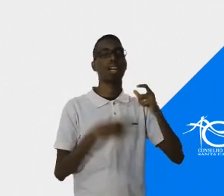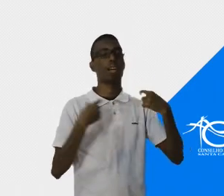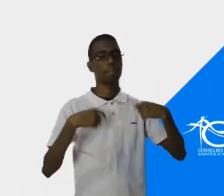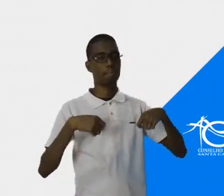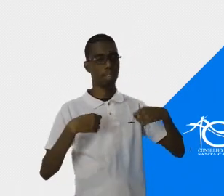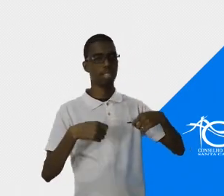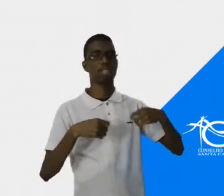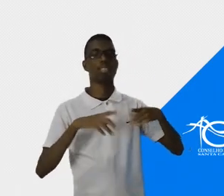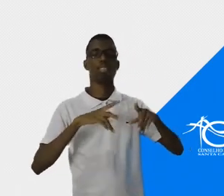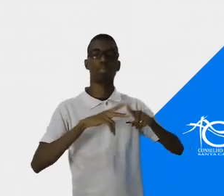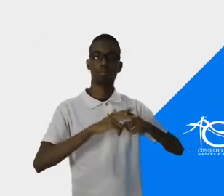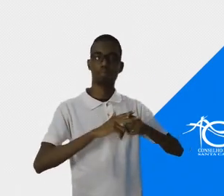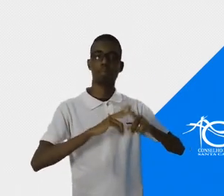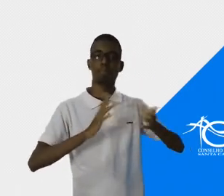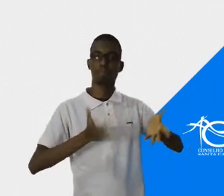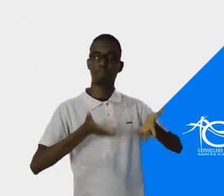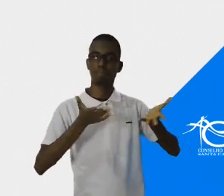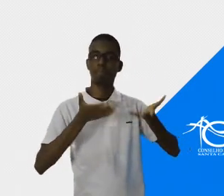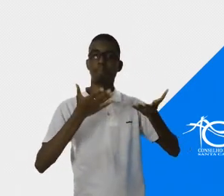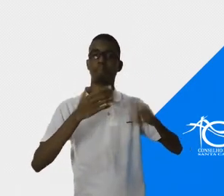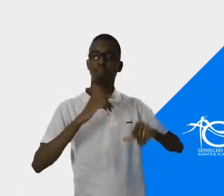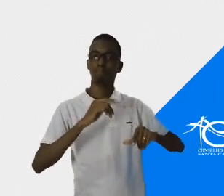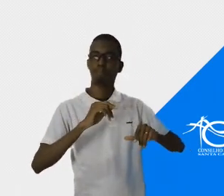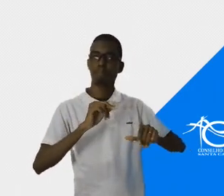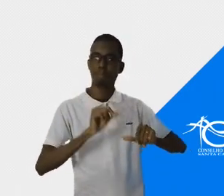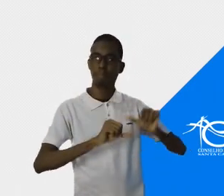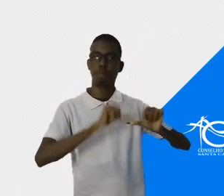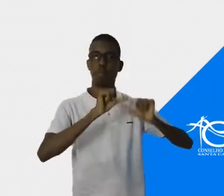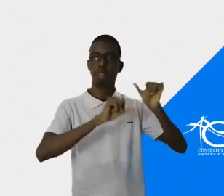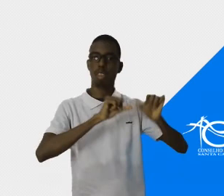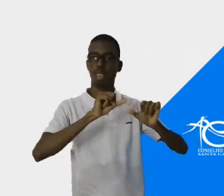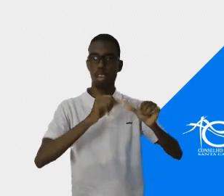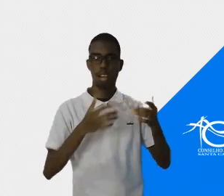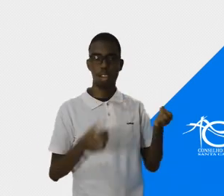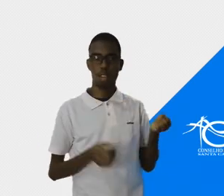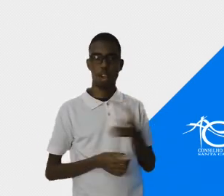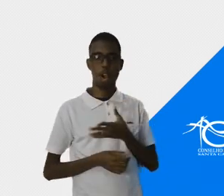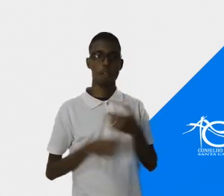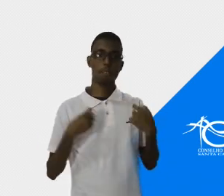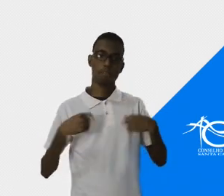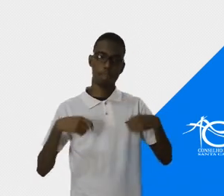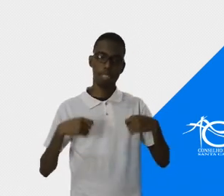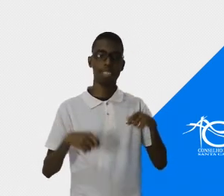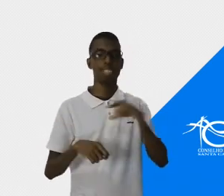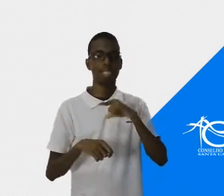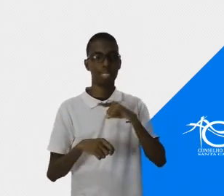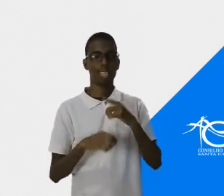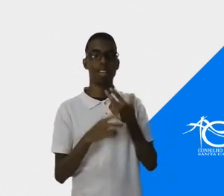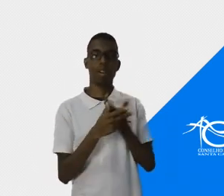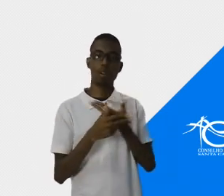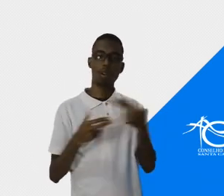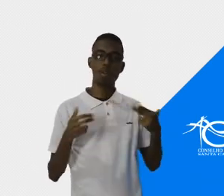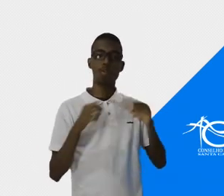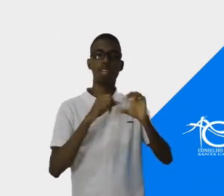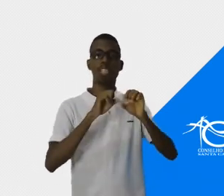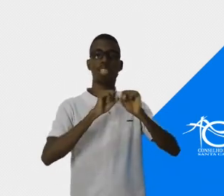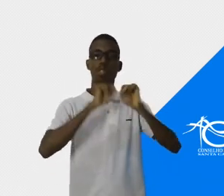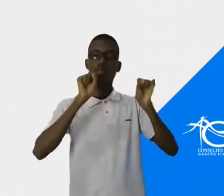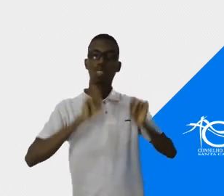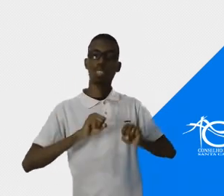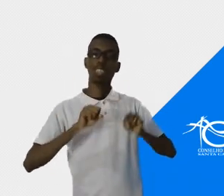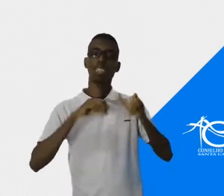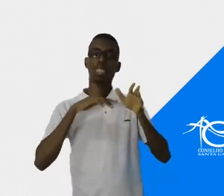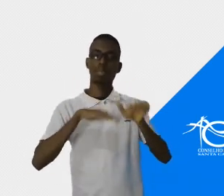Vai ter que ampliar o conjunto de elementos a serem investigados no sistema de trânsito. Se de quanto isso não for ampliado, a coleta